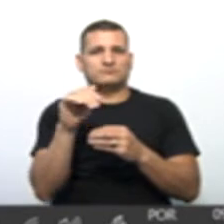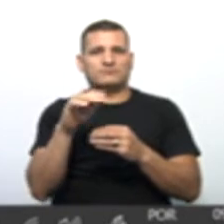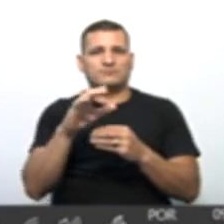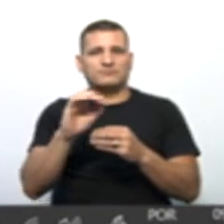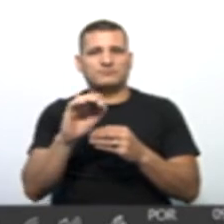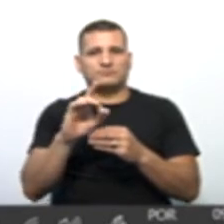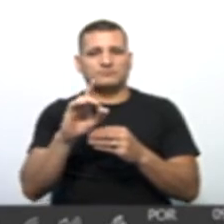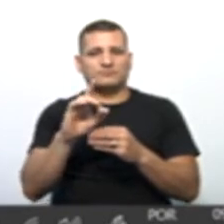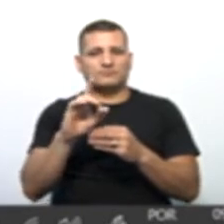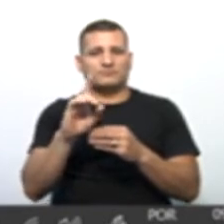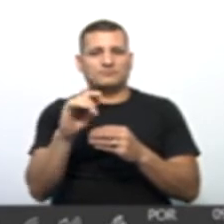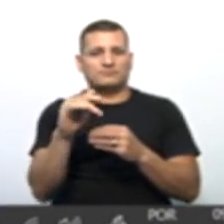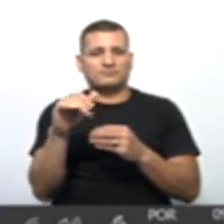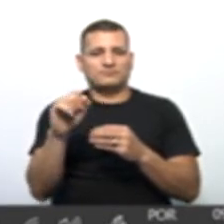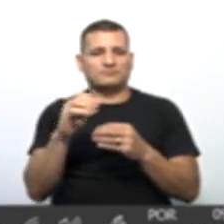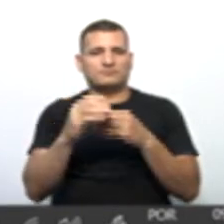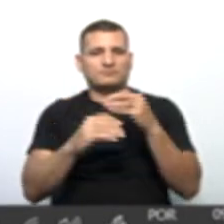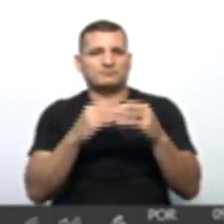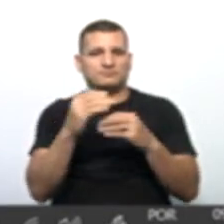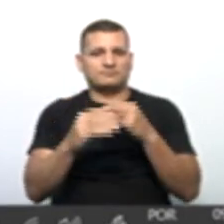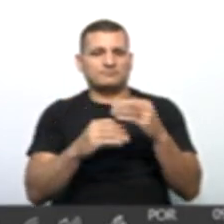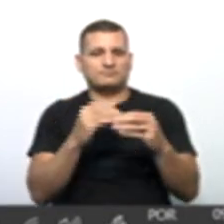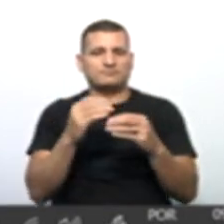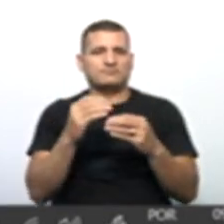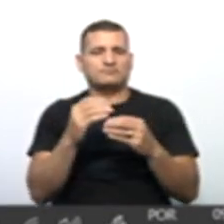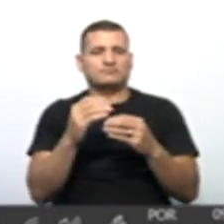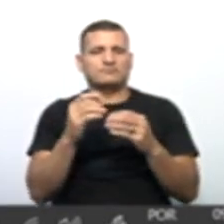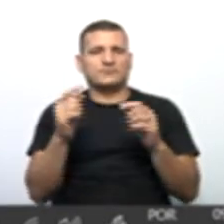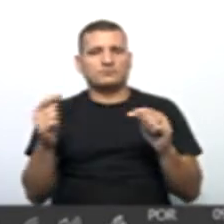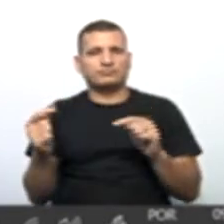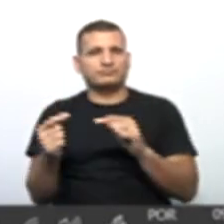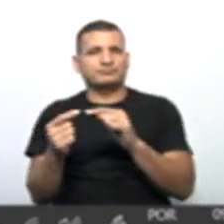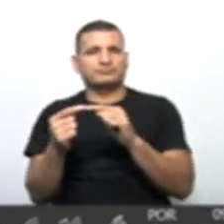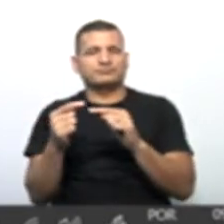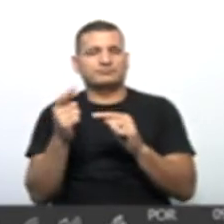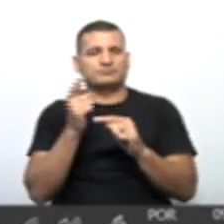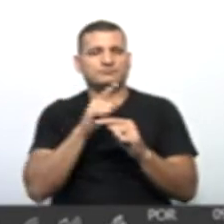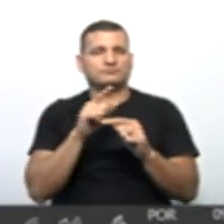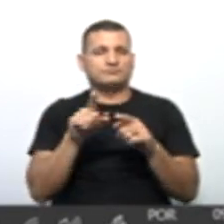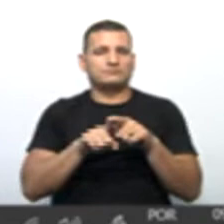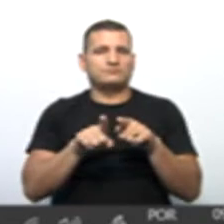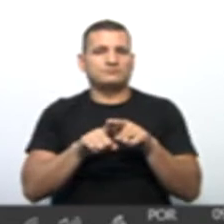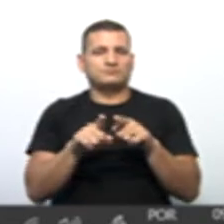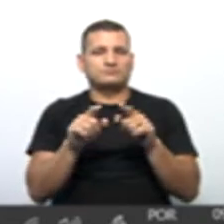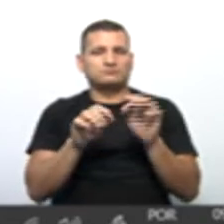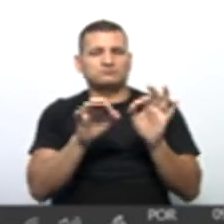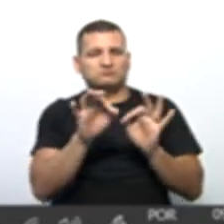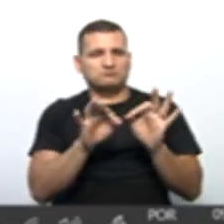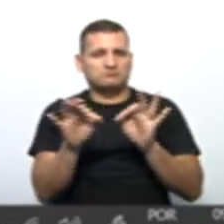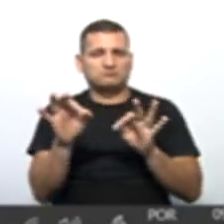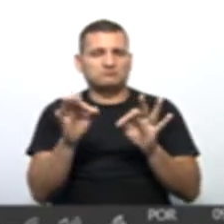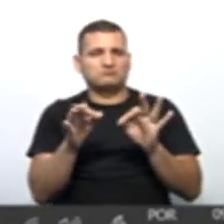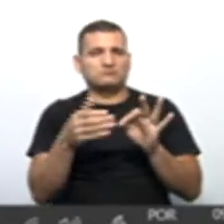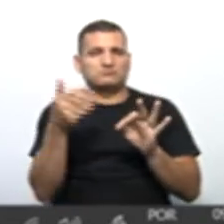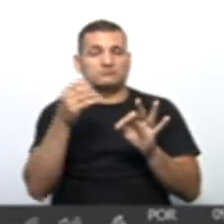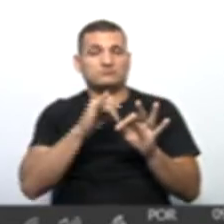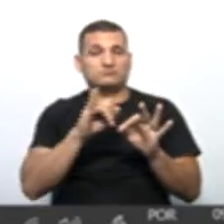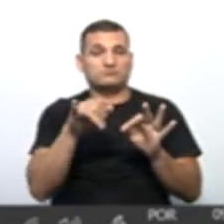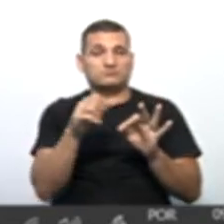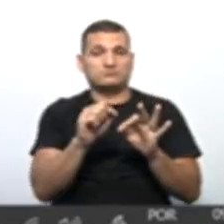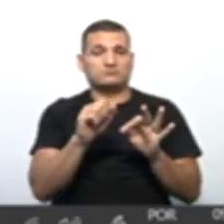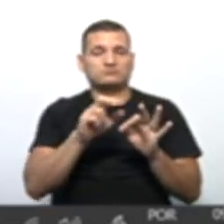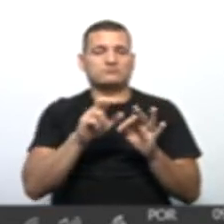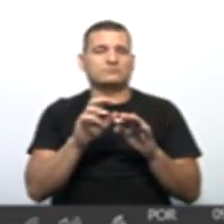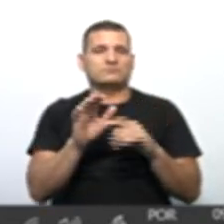conseguir deixar ele uma forma mais mais fluido você precisa fazer alguma coisa mais elaborada também o javascript para tirar uma base